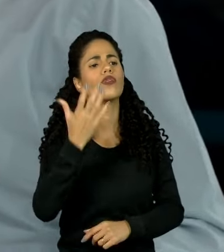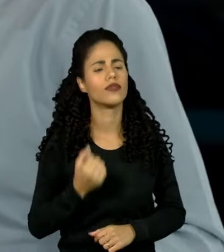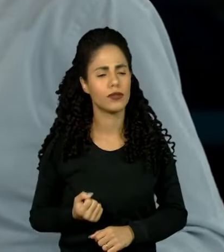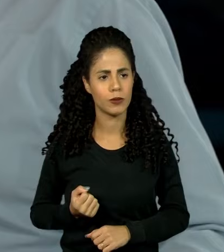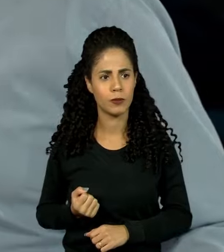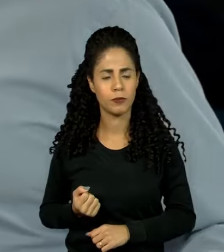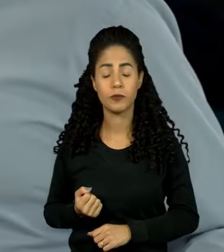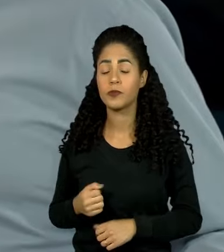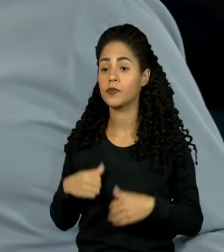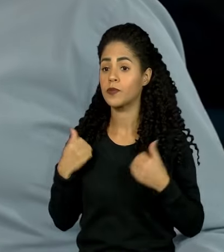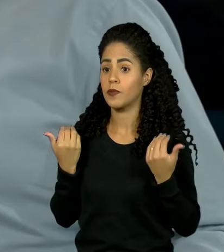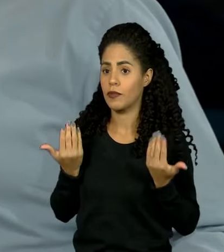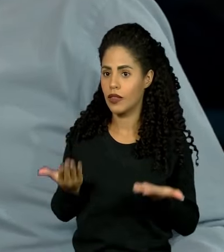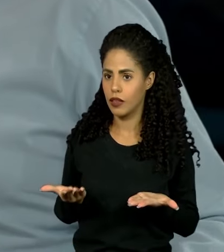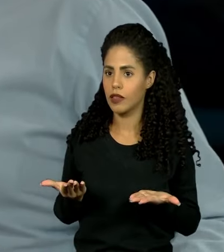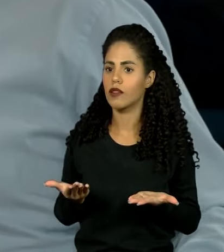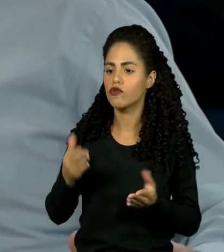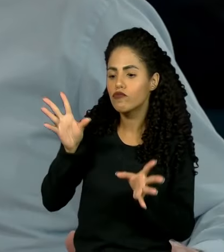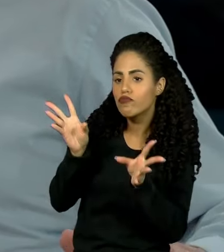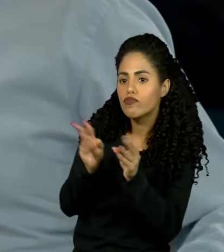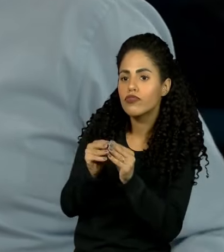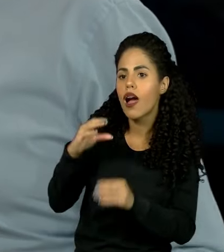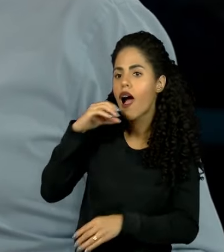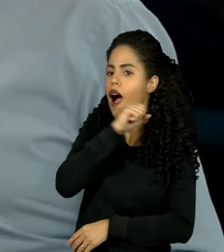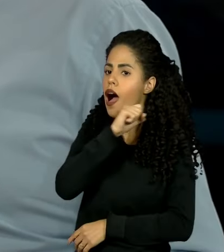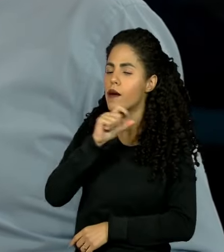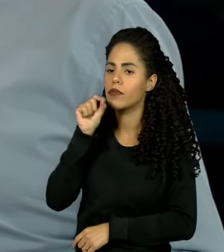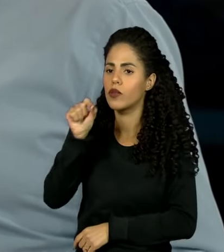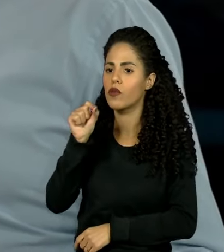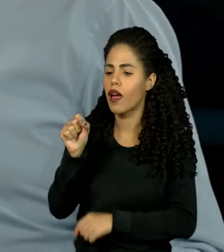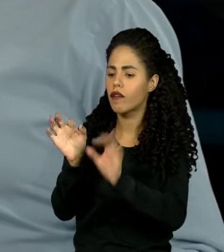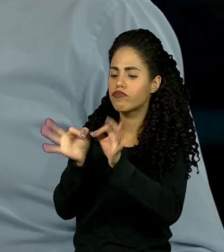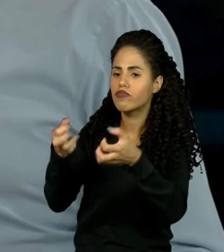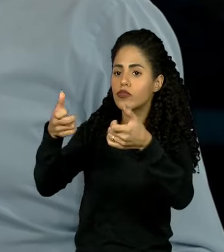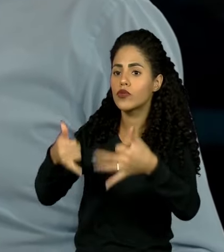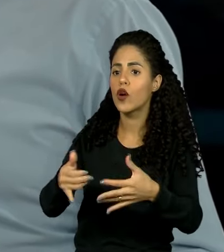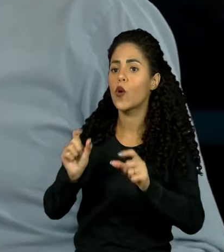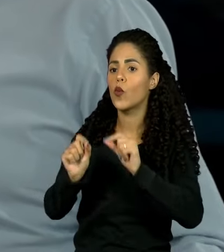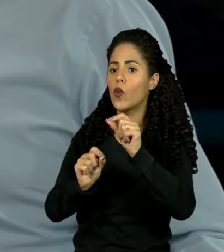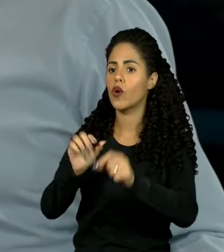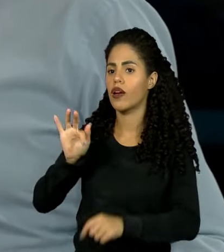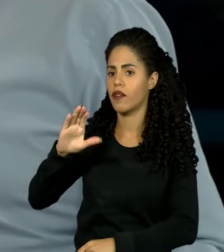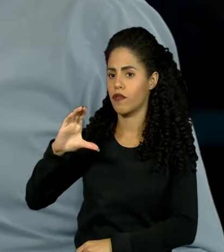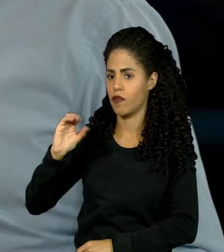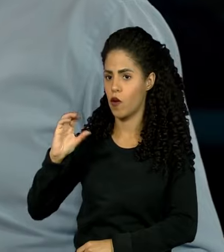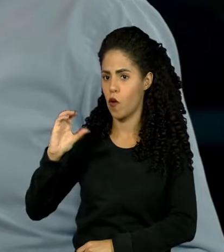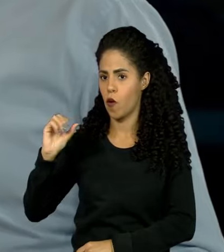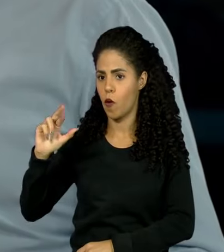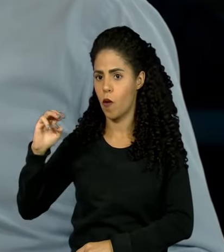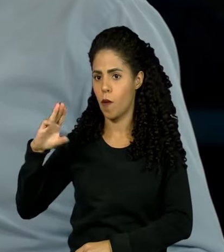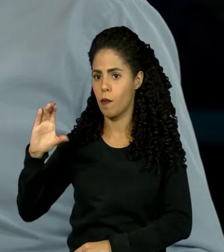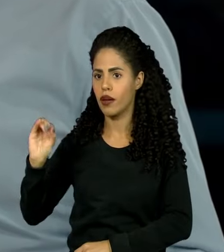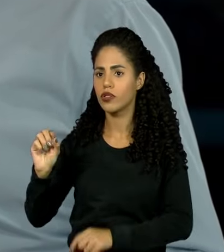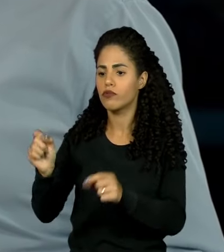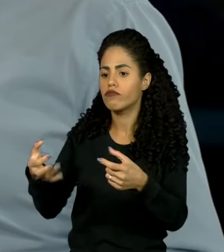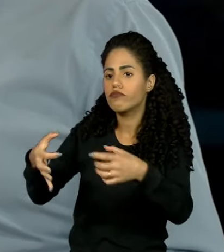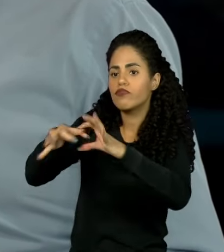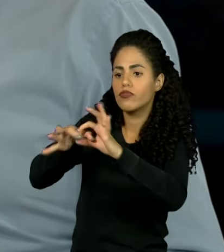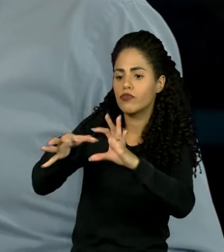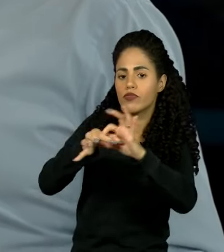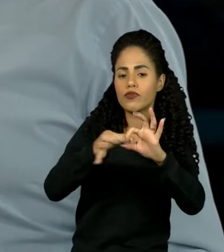olha de uma maneira bem objetiva bem bem simples A Fé comércio é uma união né de